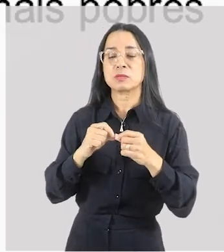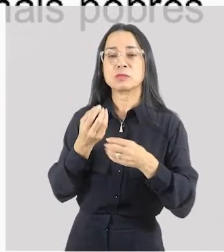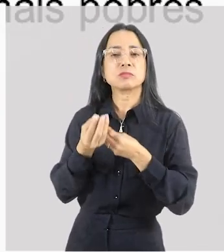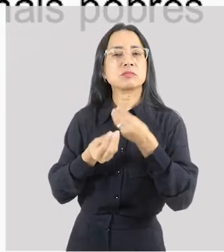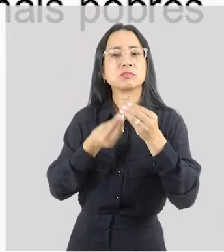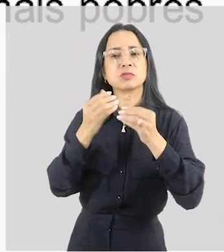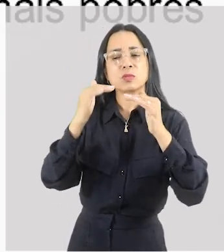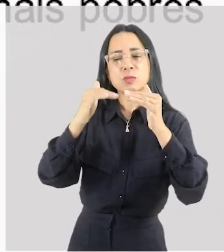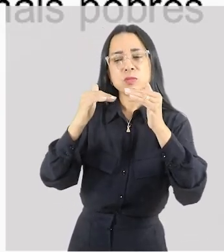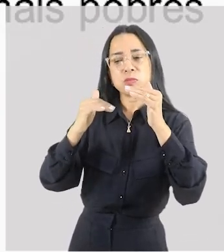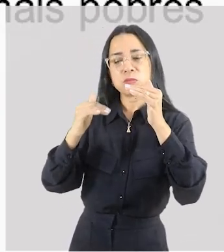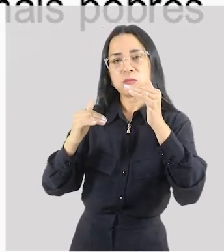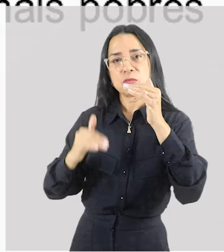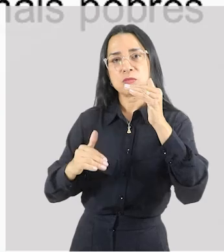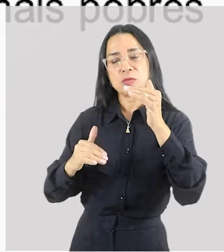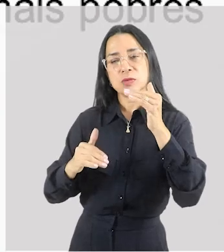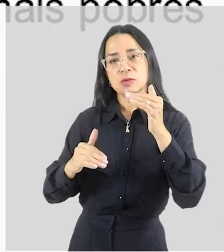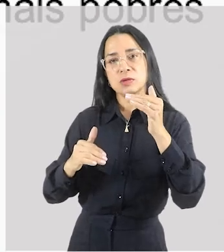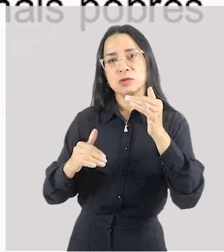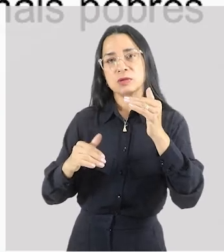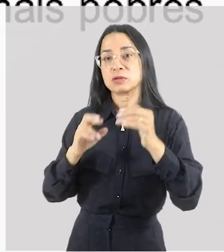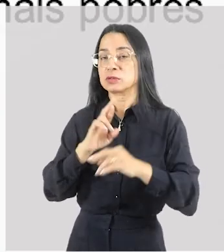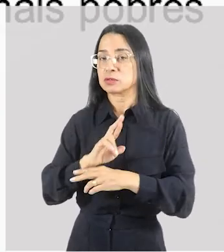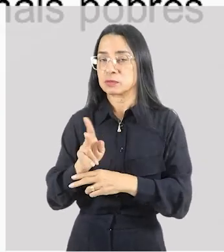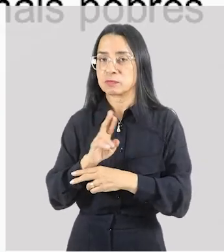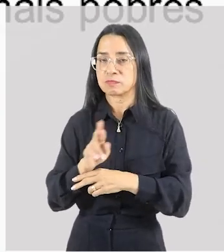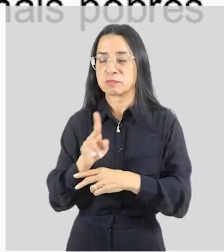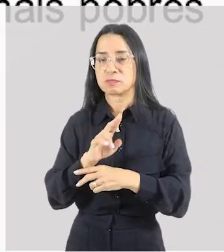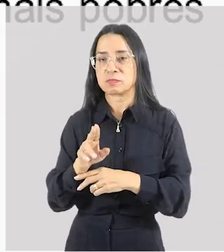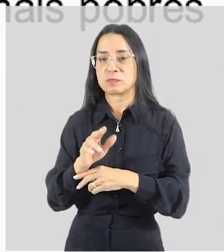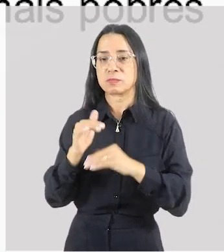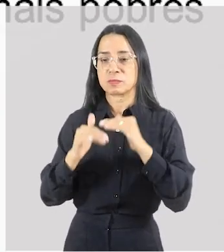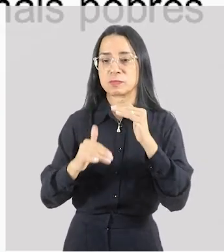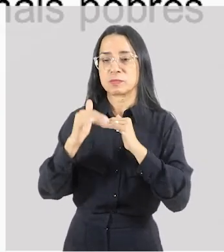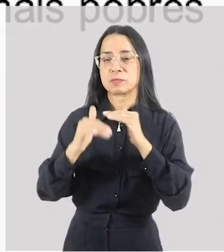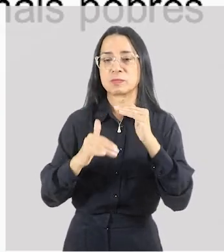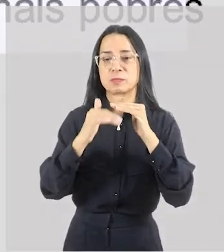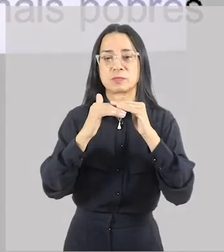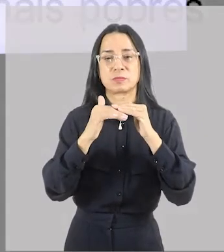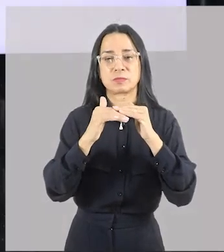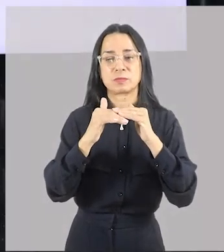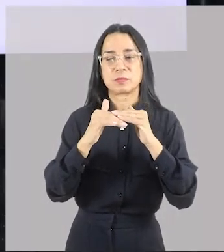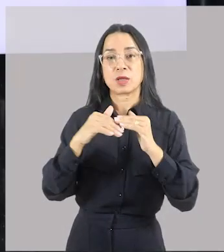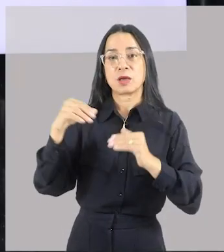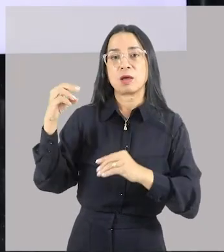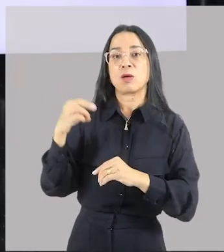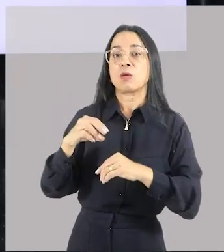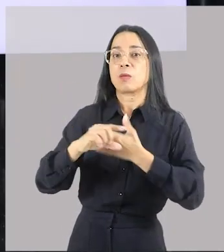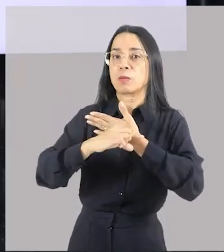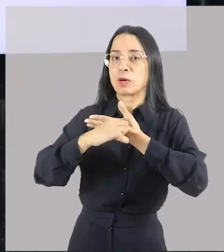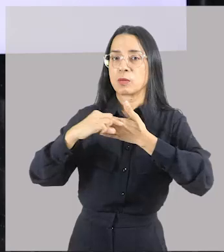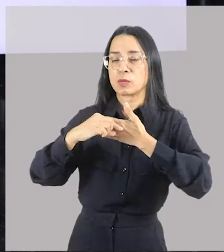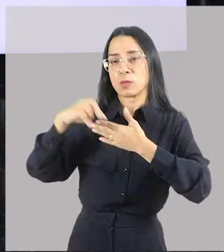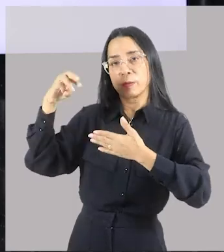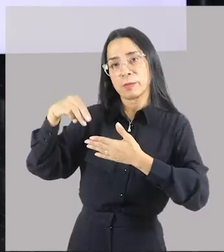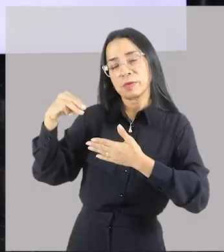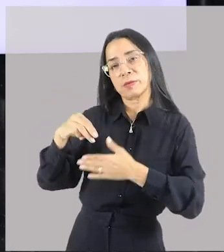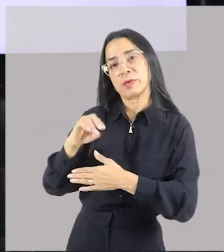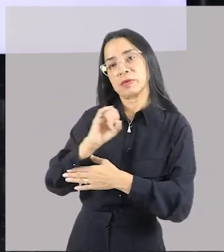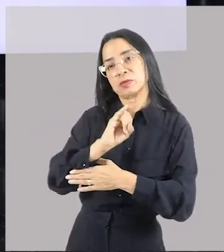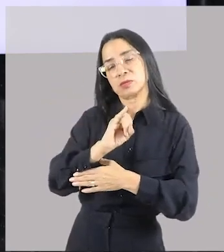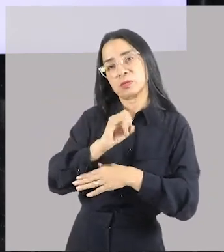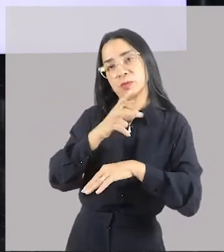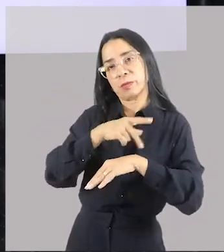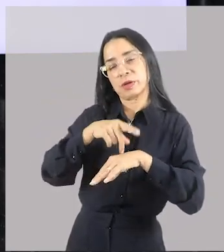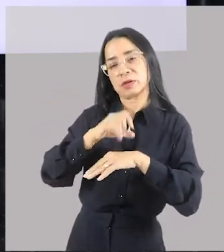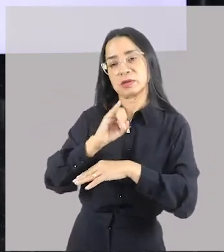diferentes de desigualdade. Teve um matemático italiano chamado Conrado Gini, que criou um índice matemático